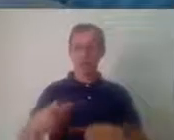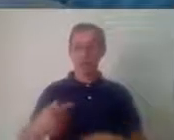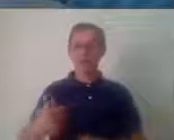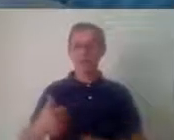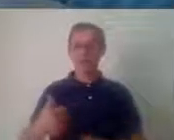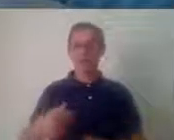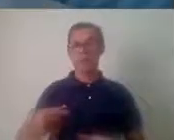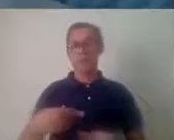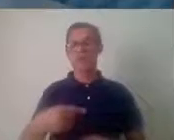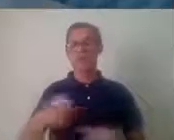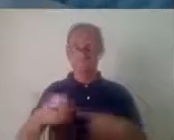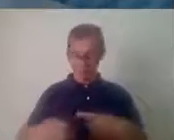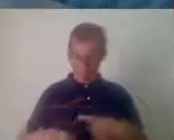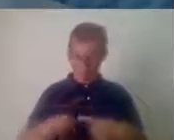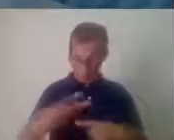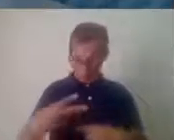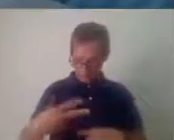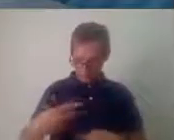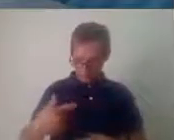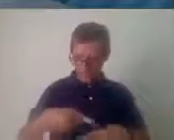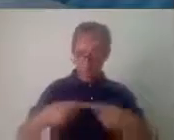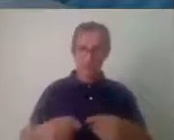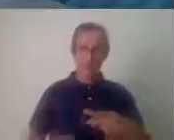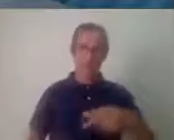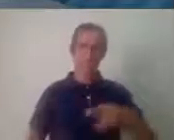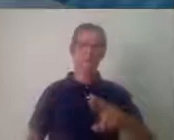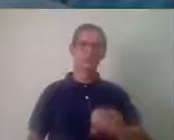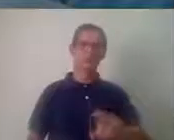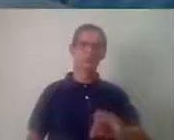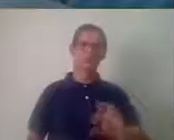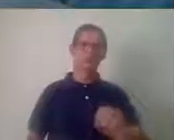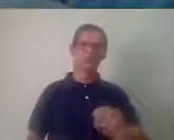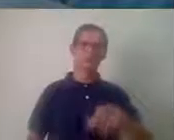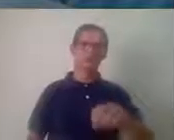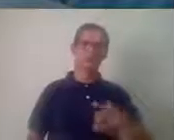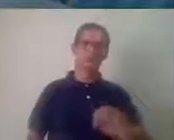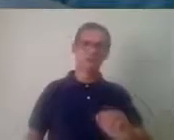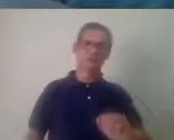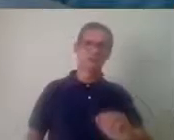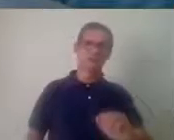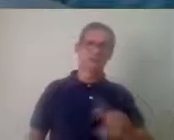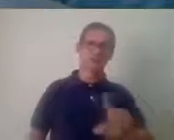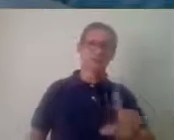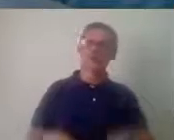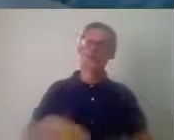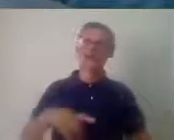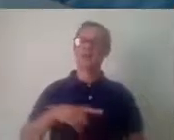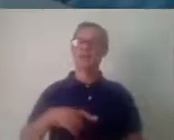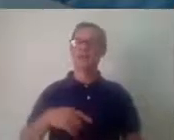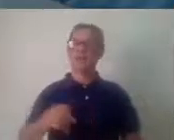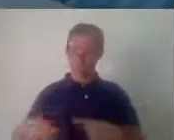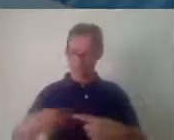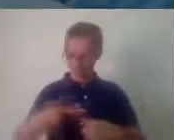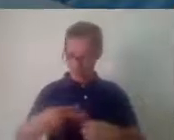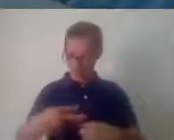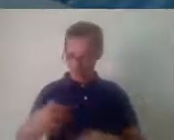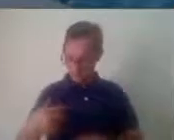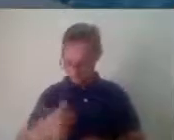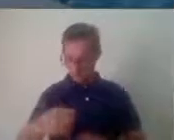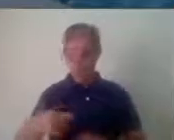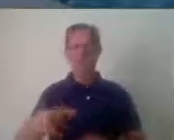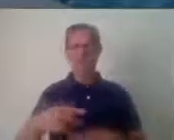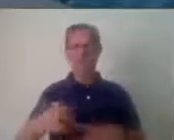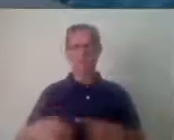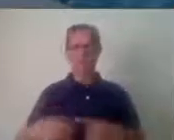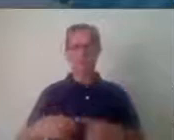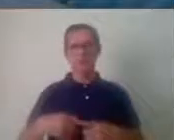Não. Isso é um produto notável. Você tem o quadrado do primeiro menos 2 vezes o primeiro pelo segundo, mais o